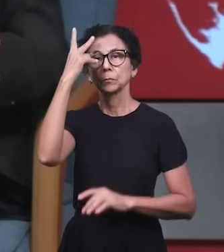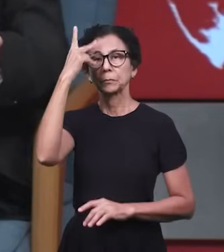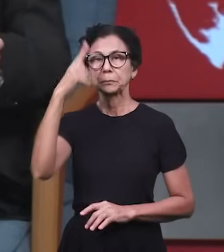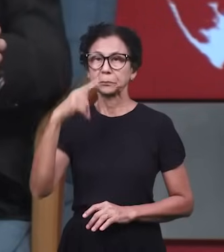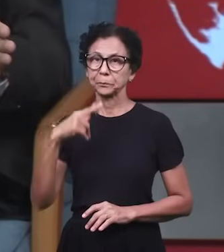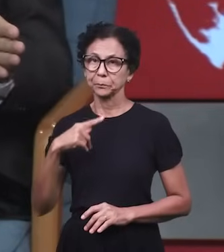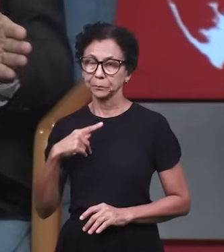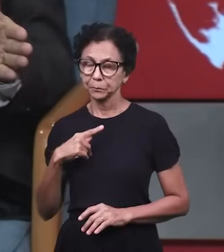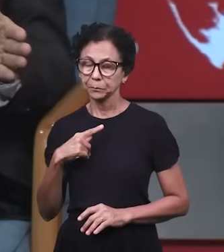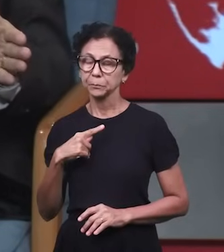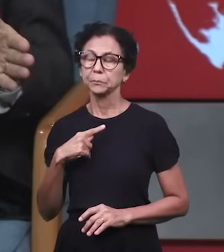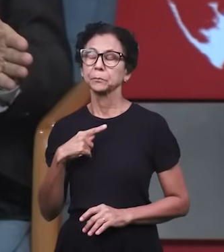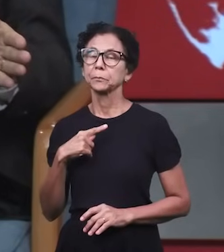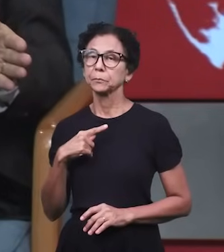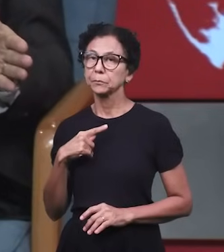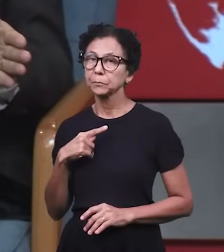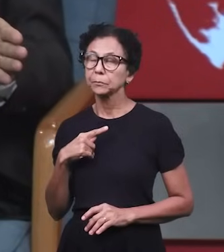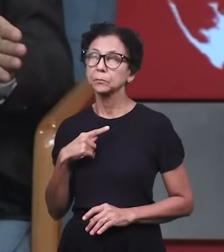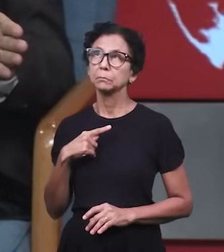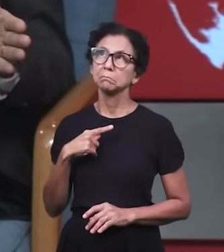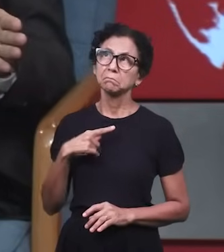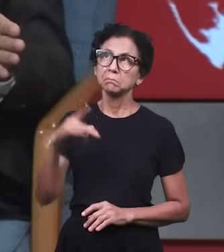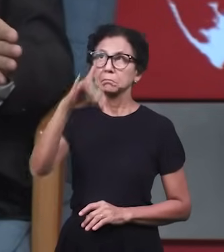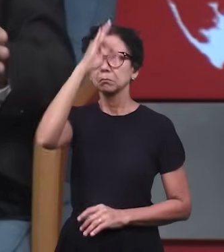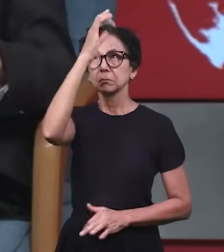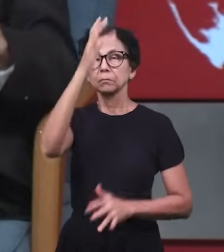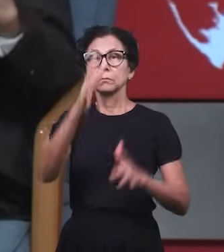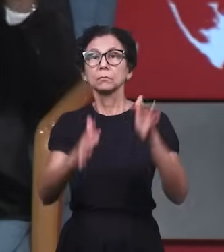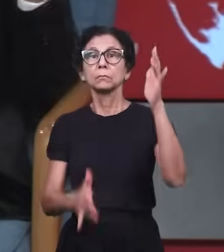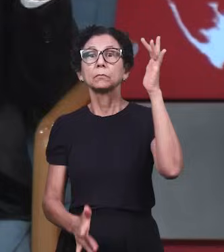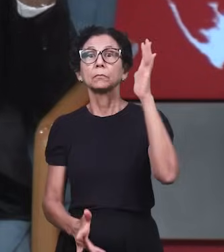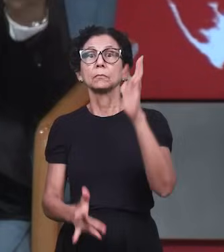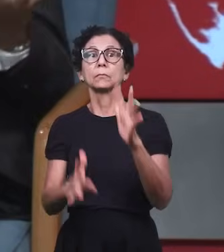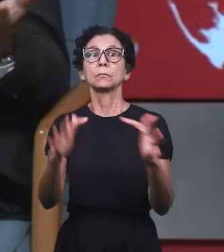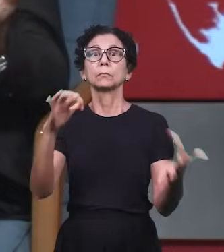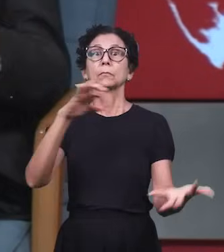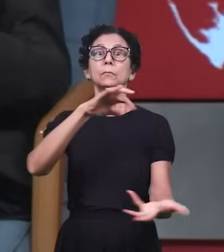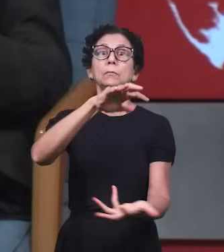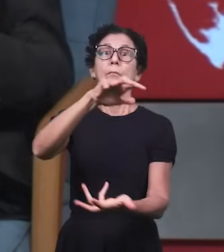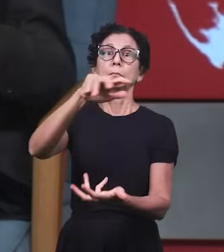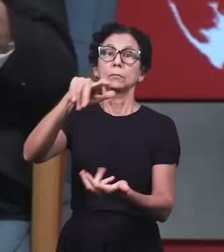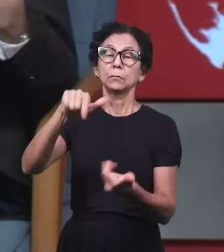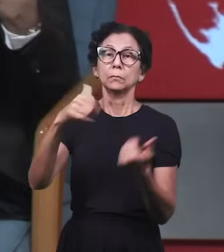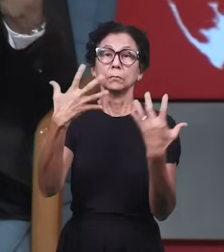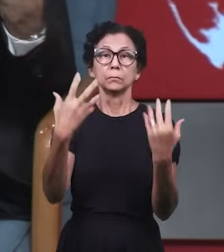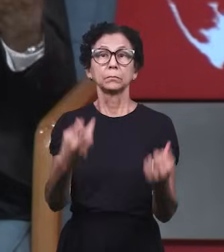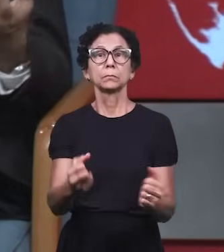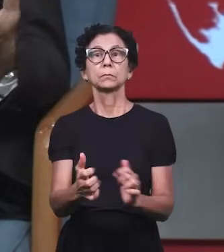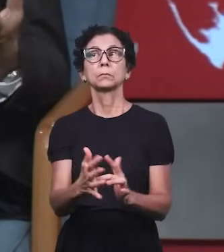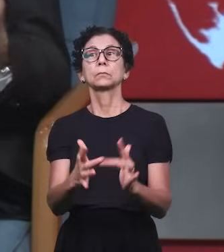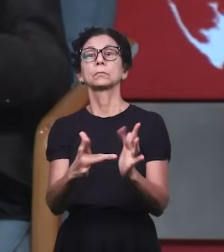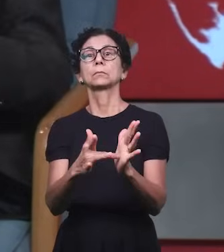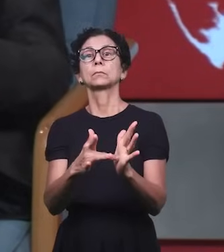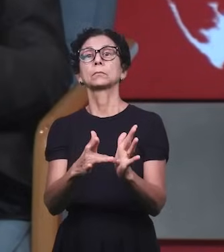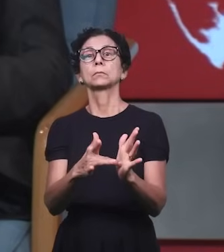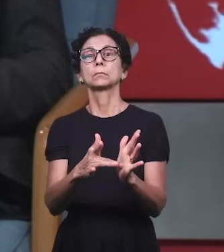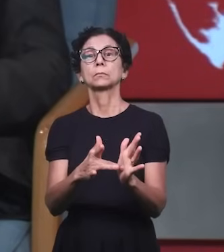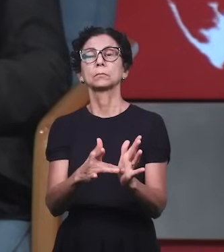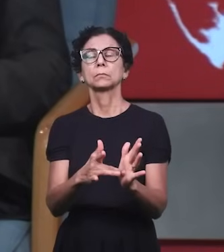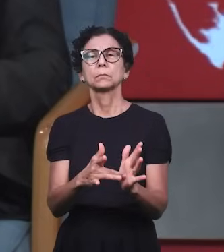ser derramado sobre toda a carne não significa sobre o mundo todo vai se